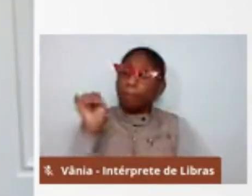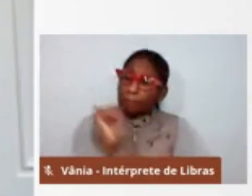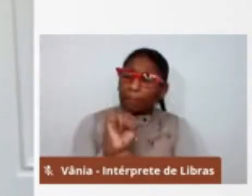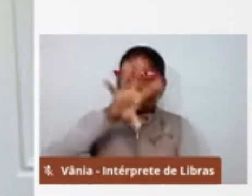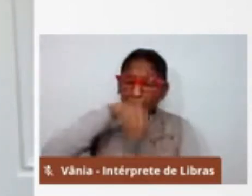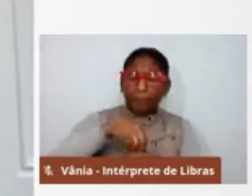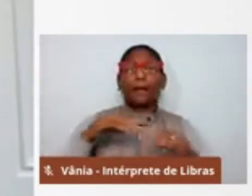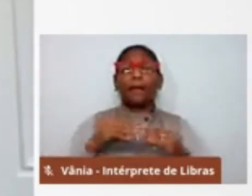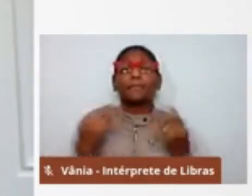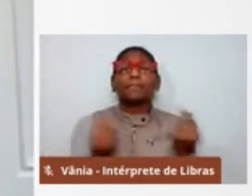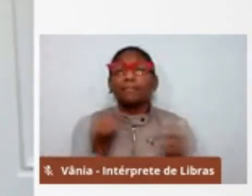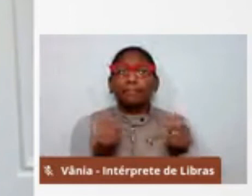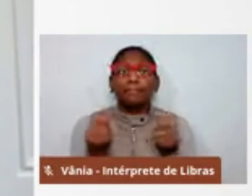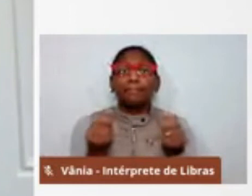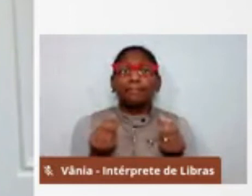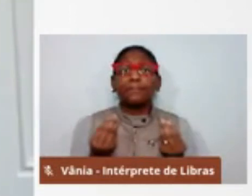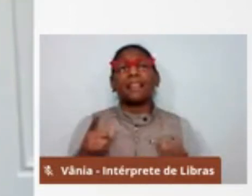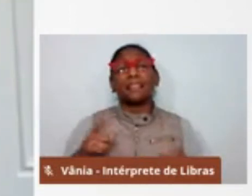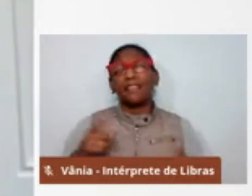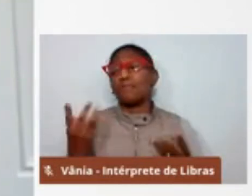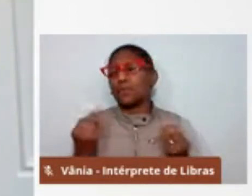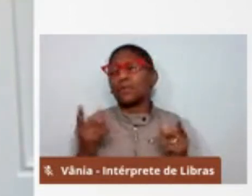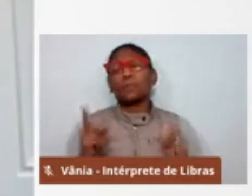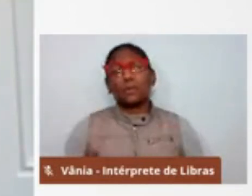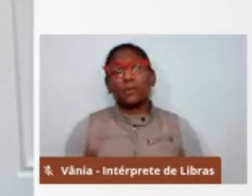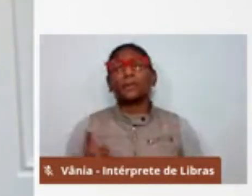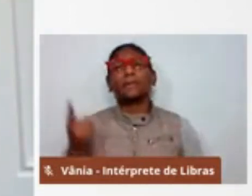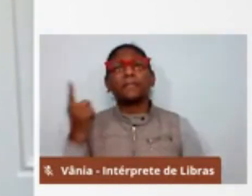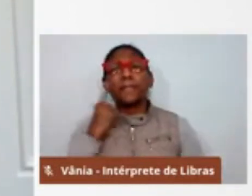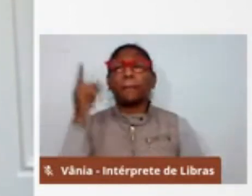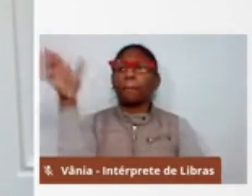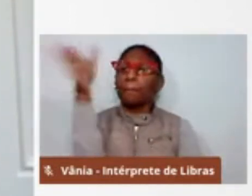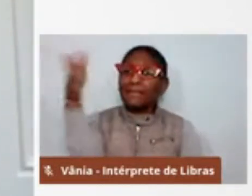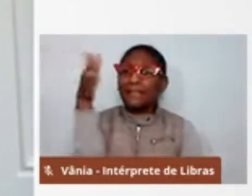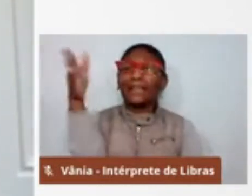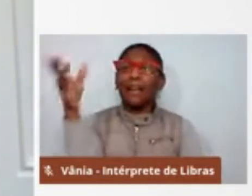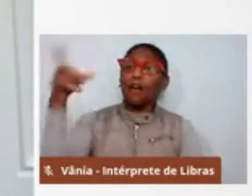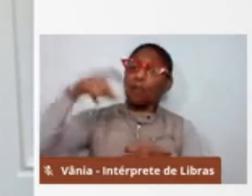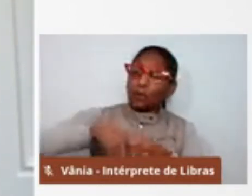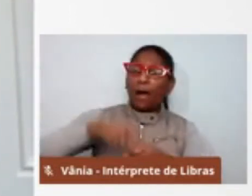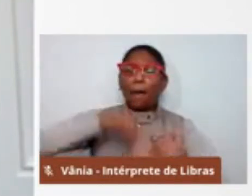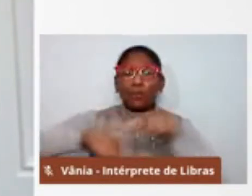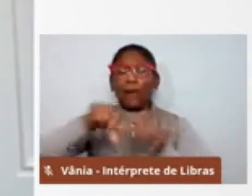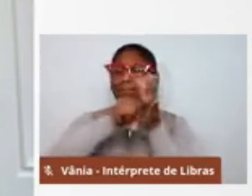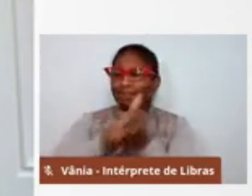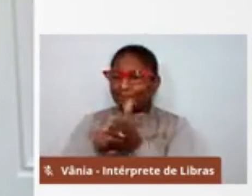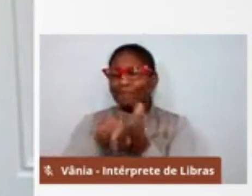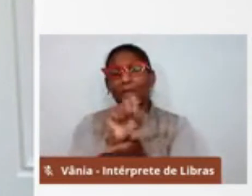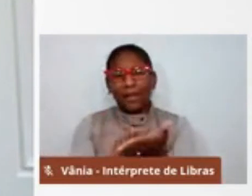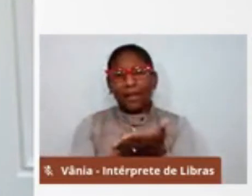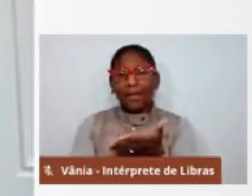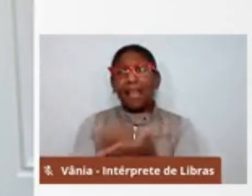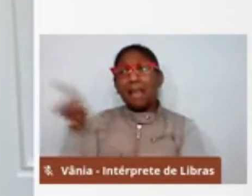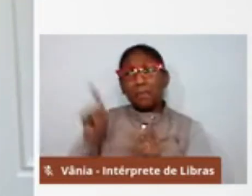orientações? O número de contestações aceitas para a reconsideração da bandeira pode influenciar na percepção das pessoas sobre a seriedade do